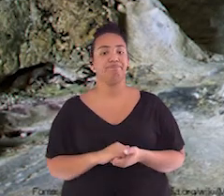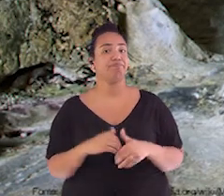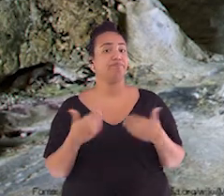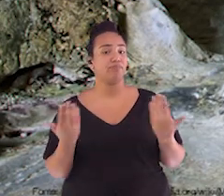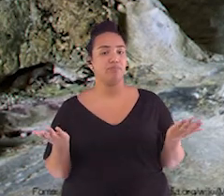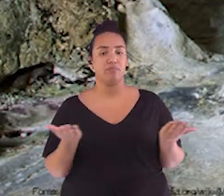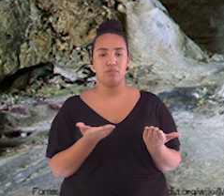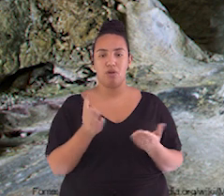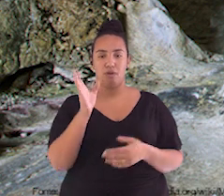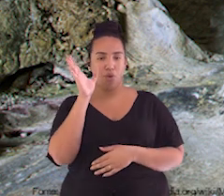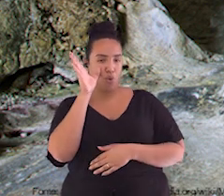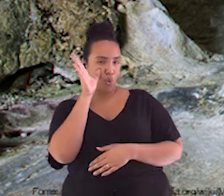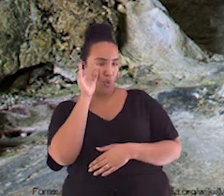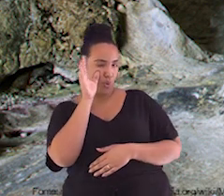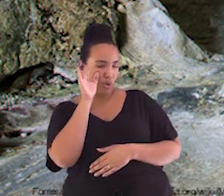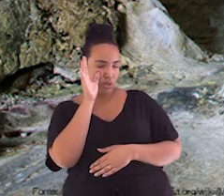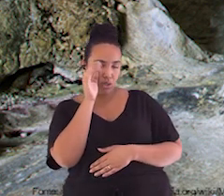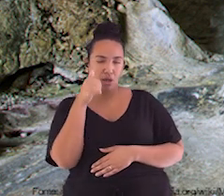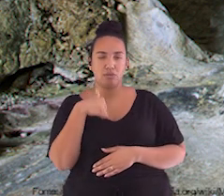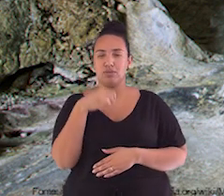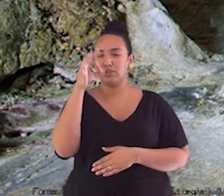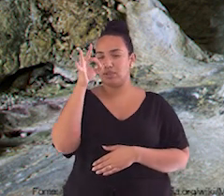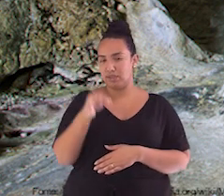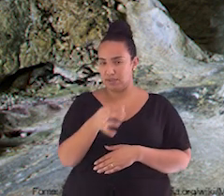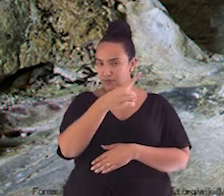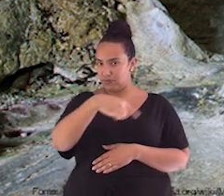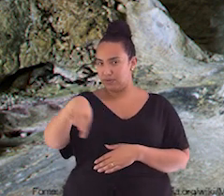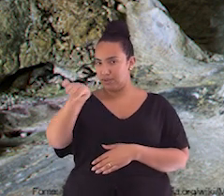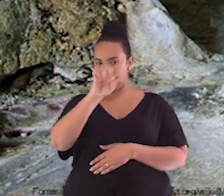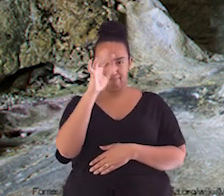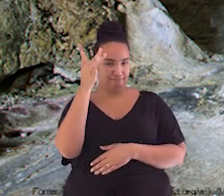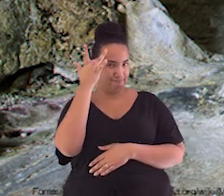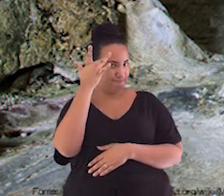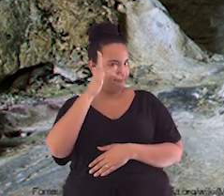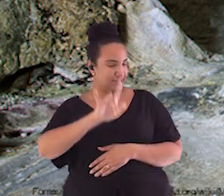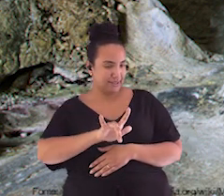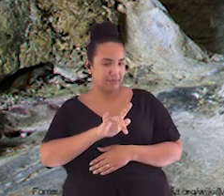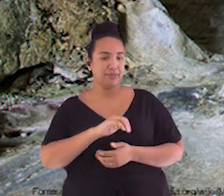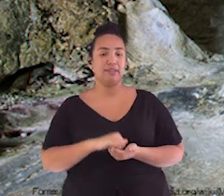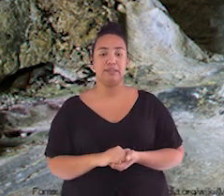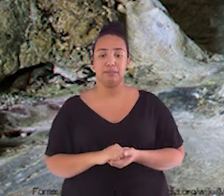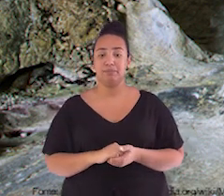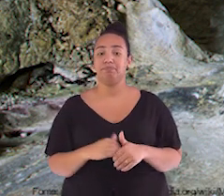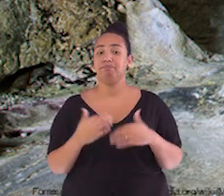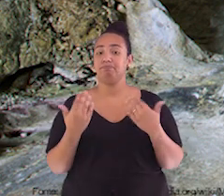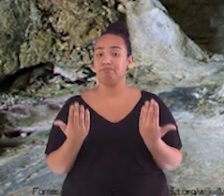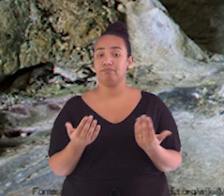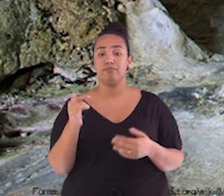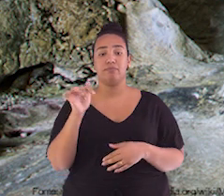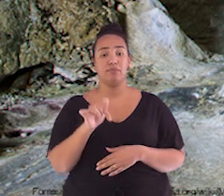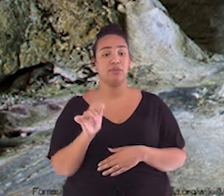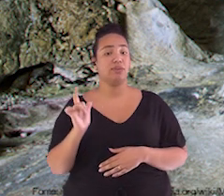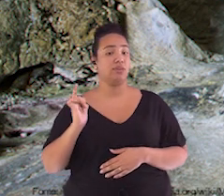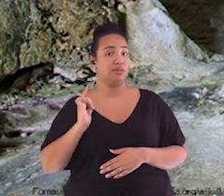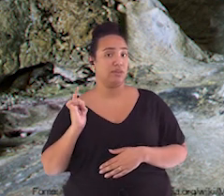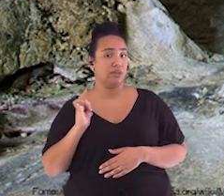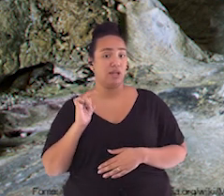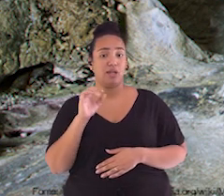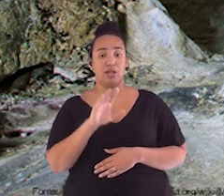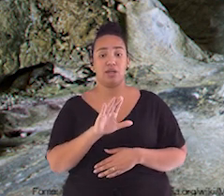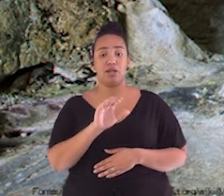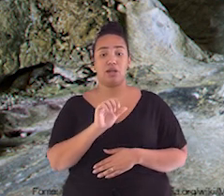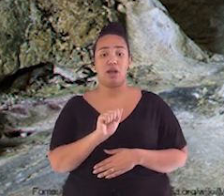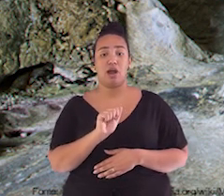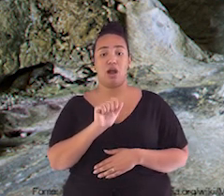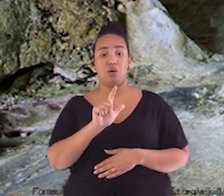curiosidade bombástica, que eu tenho certeza que você não sabia, tá? Devido às altas concentrações de calcário